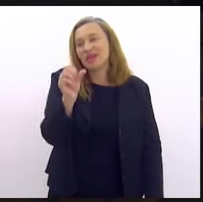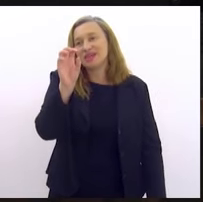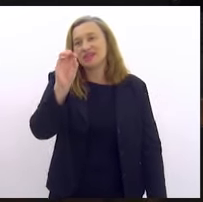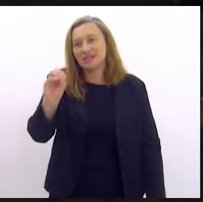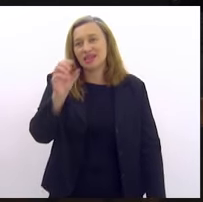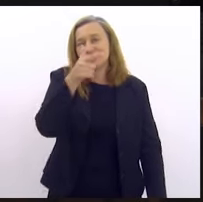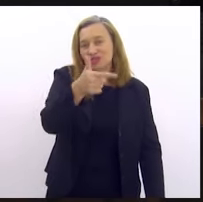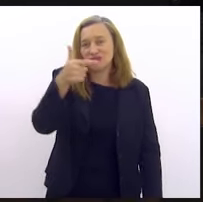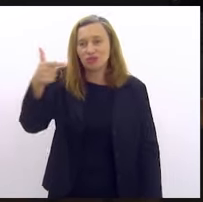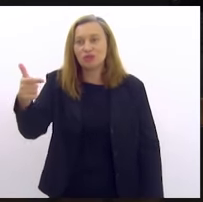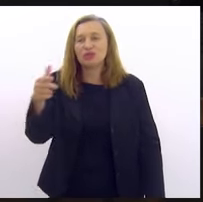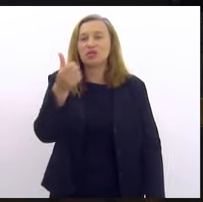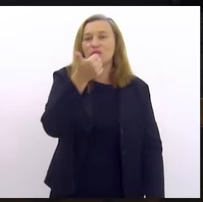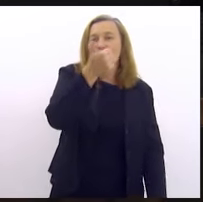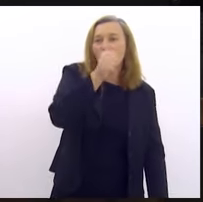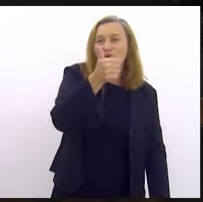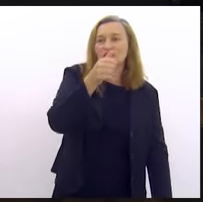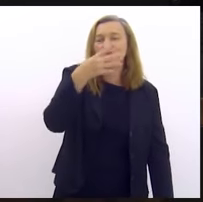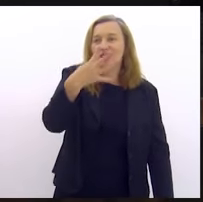5760/22,